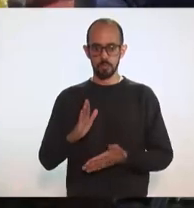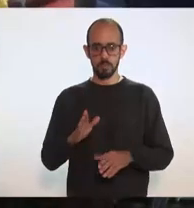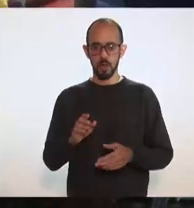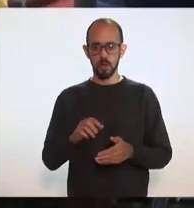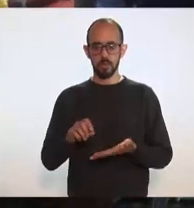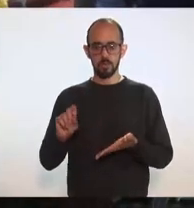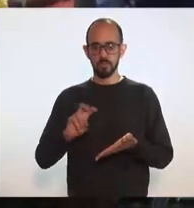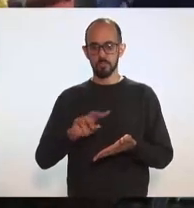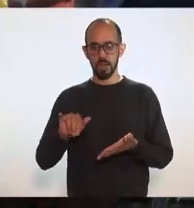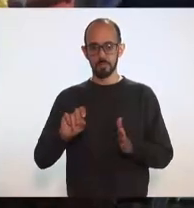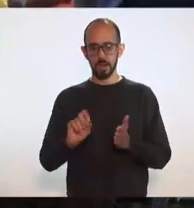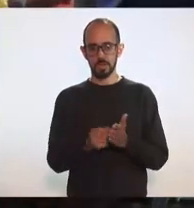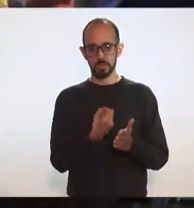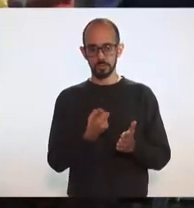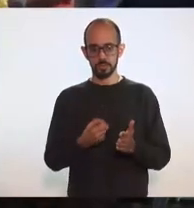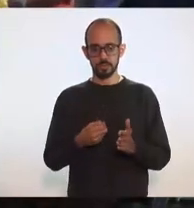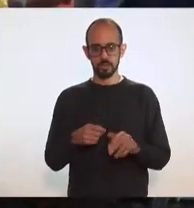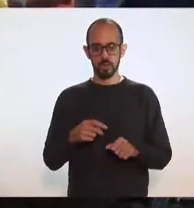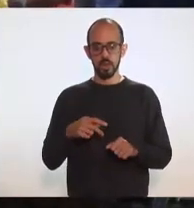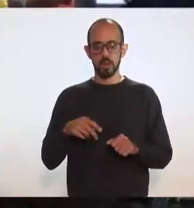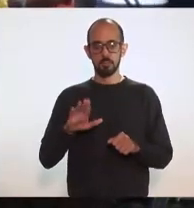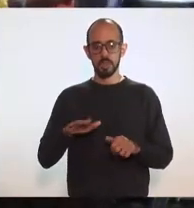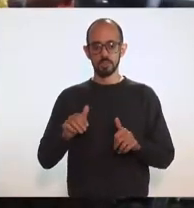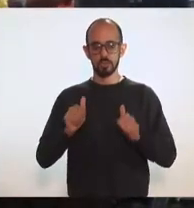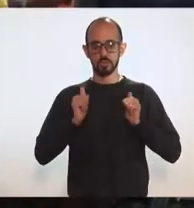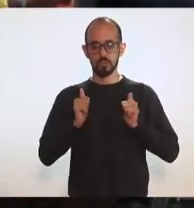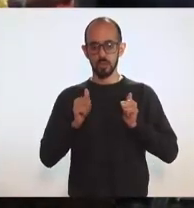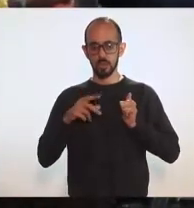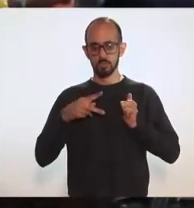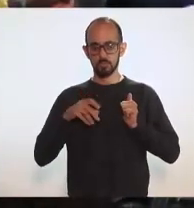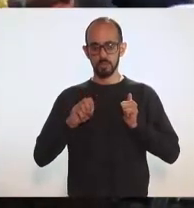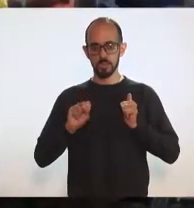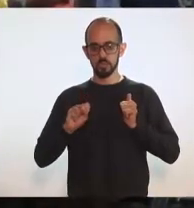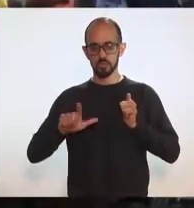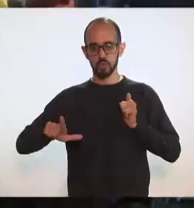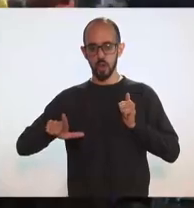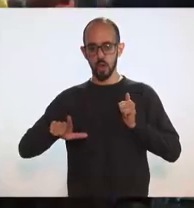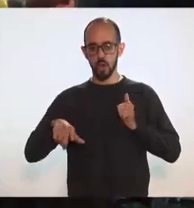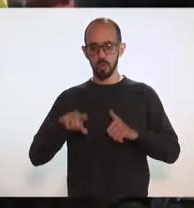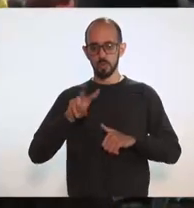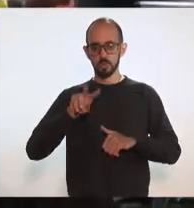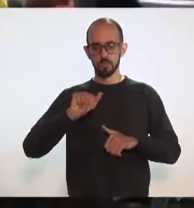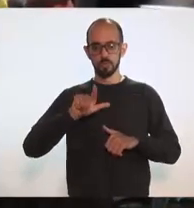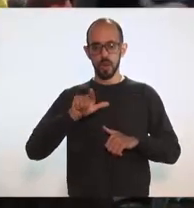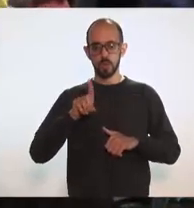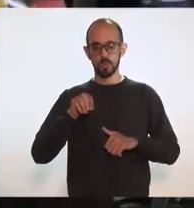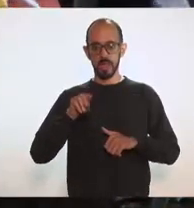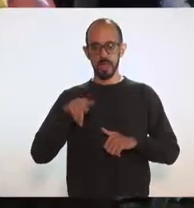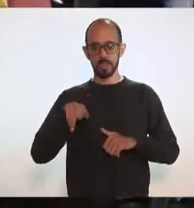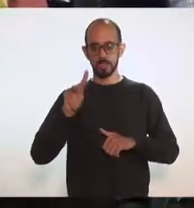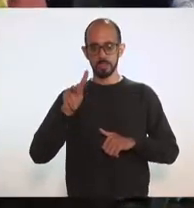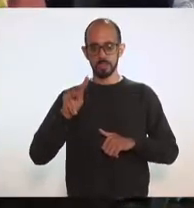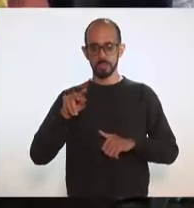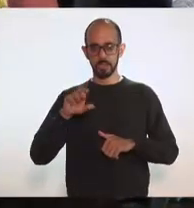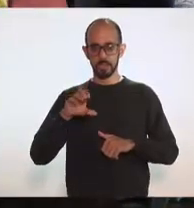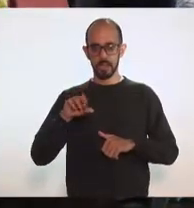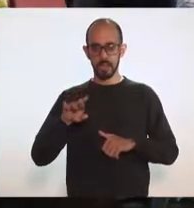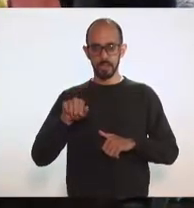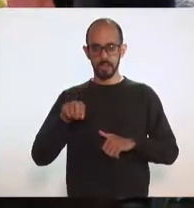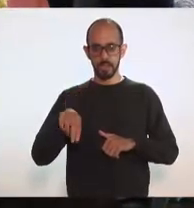promulgação com abstenção da bancada do PSOL e do Novo. E do Valdec Carneiro. Nada mais a tratar na ordem do